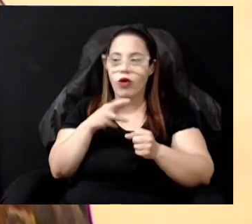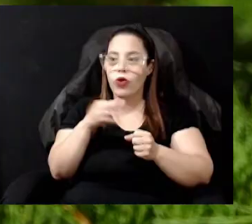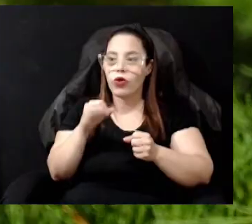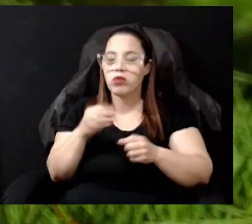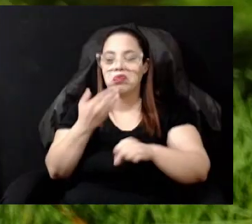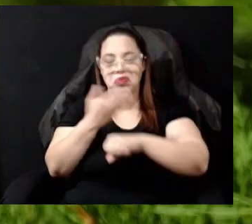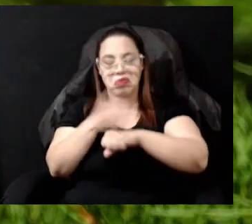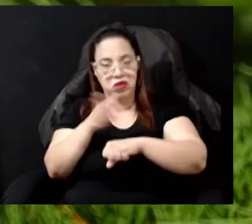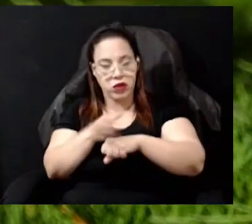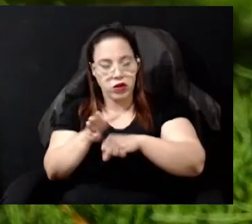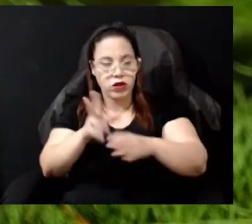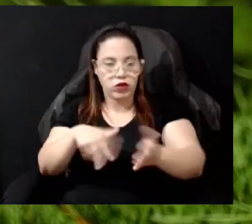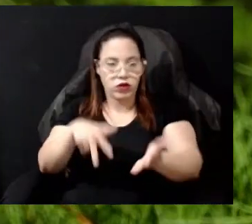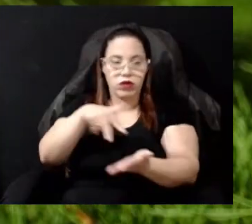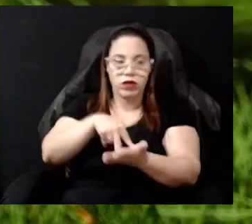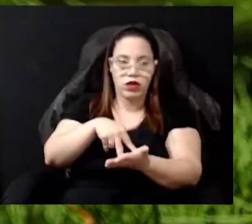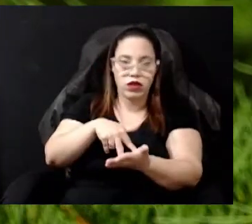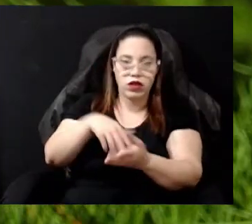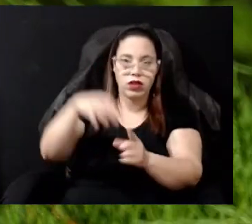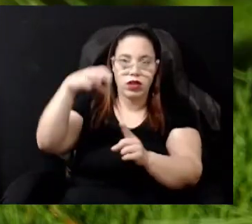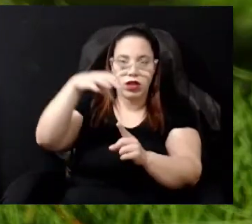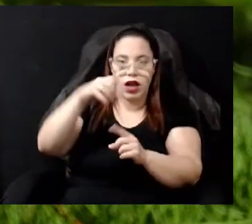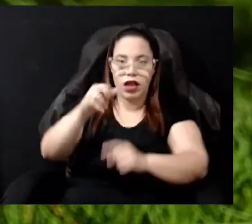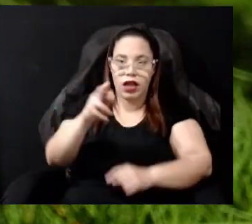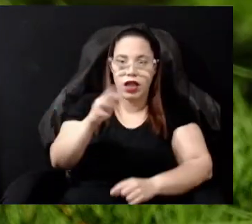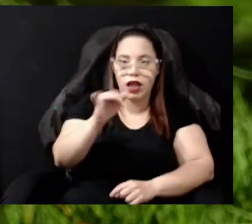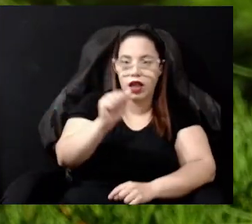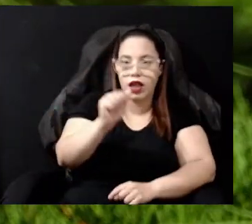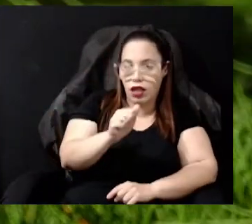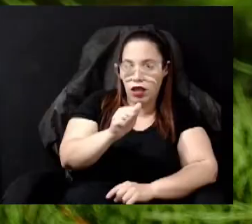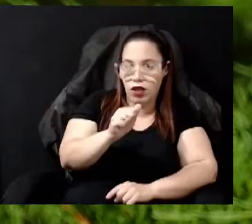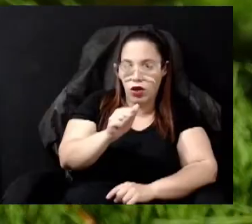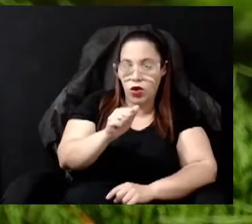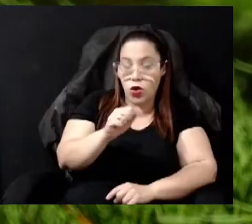rei azteca Montezuma no México.